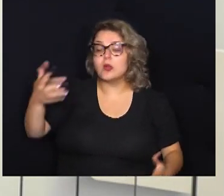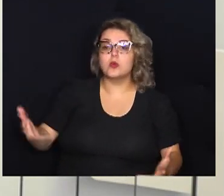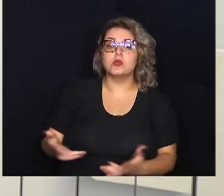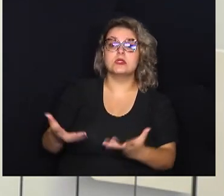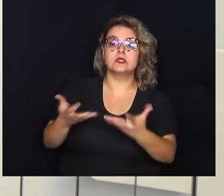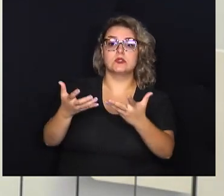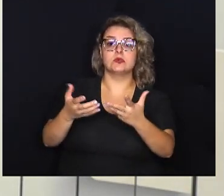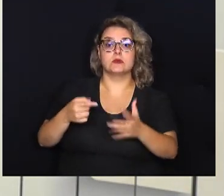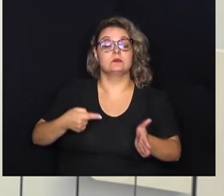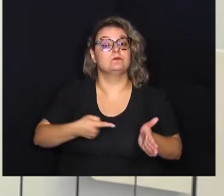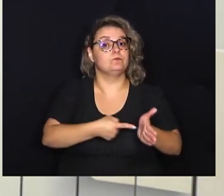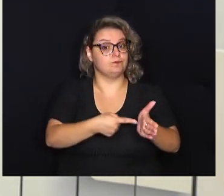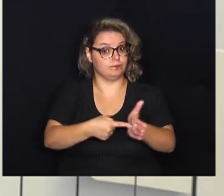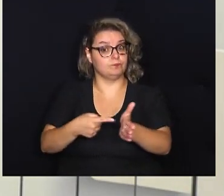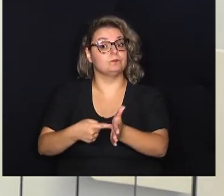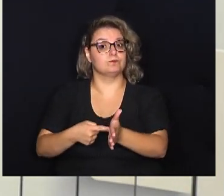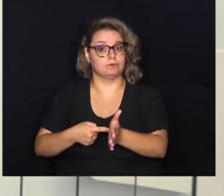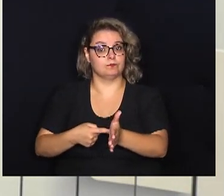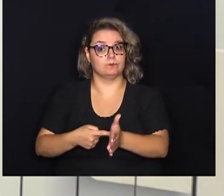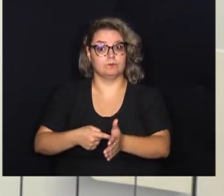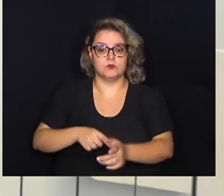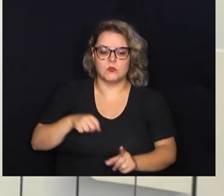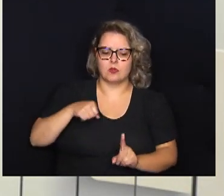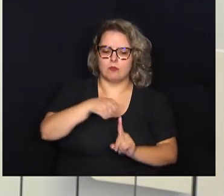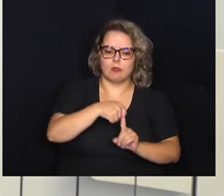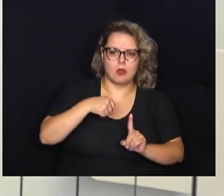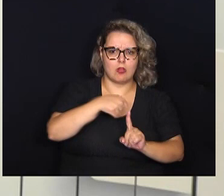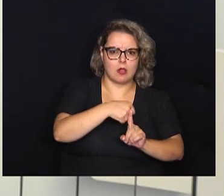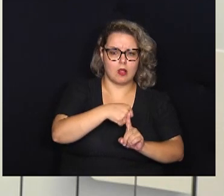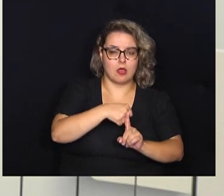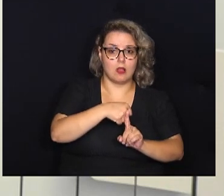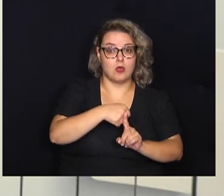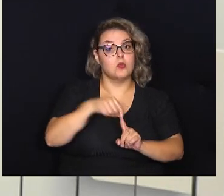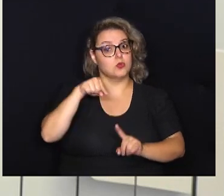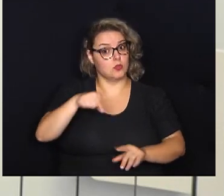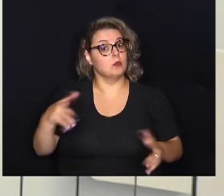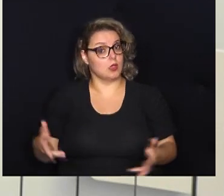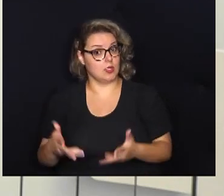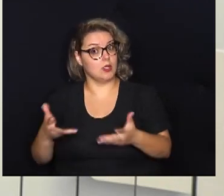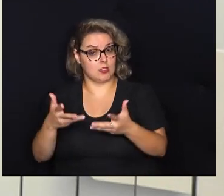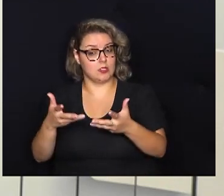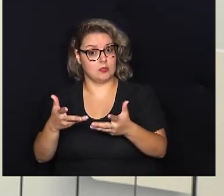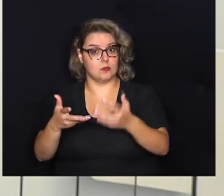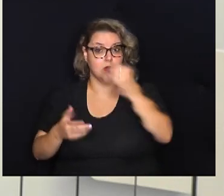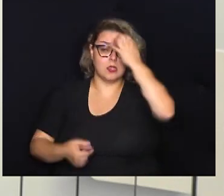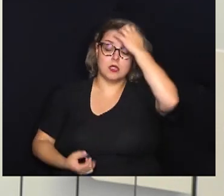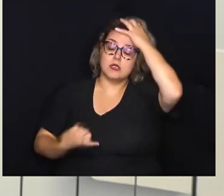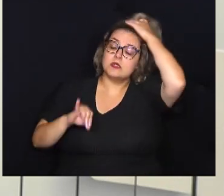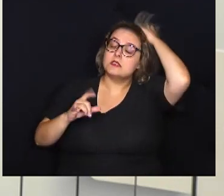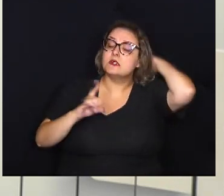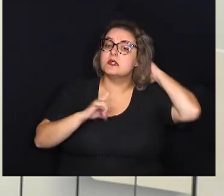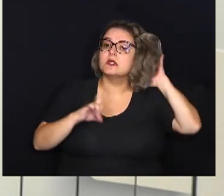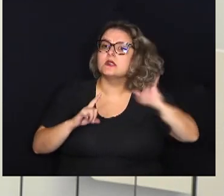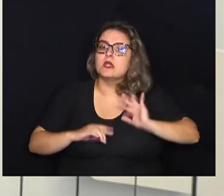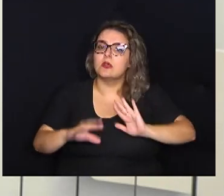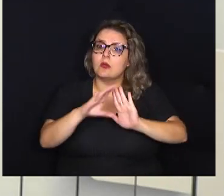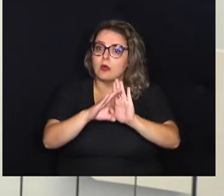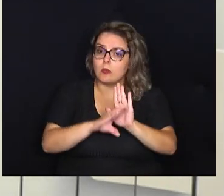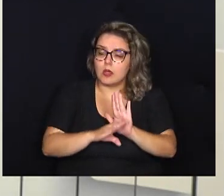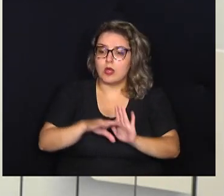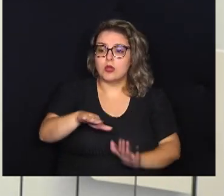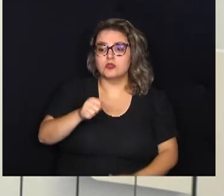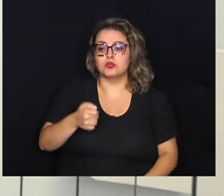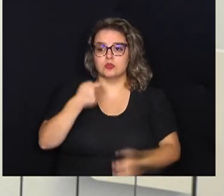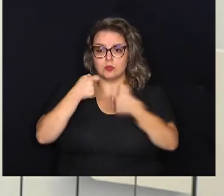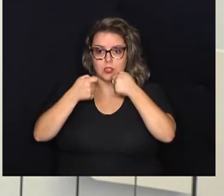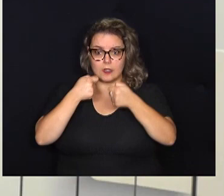as denúncias de agressão. Sobre esta iniciativa, se existe uma programação, eu aciono a